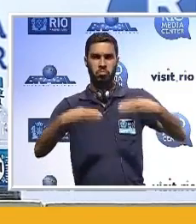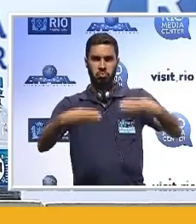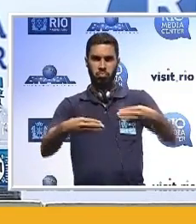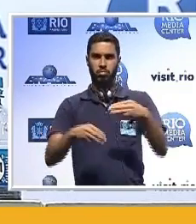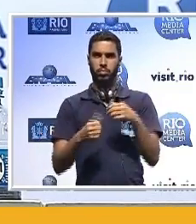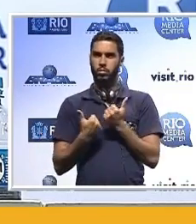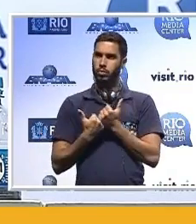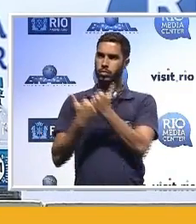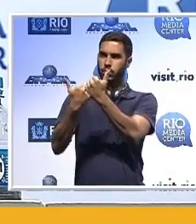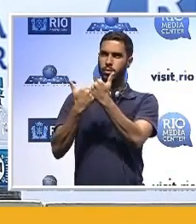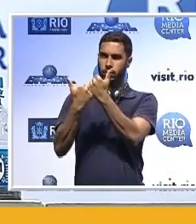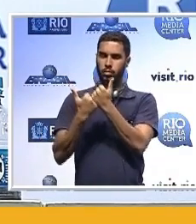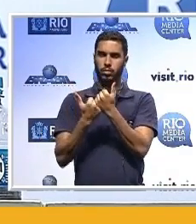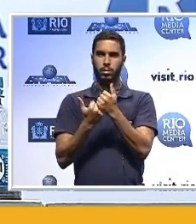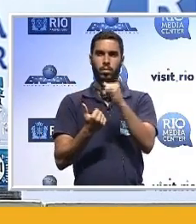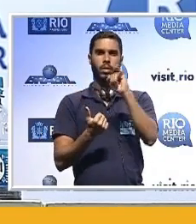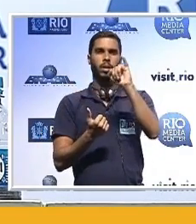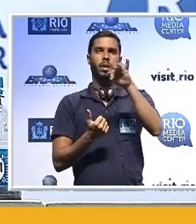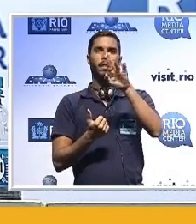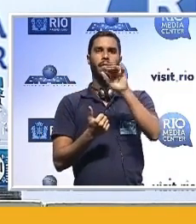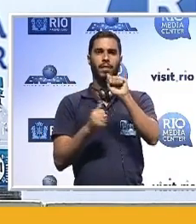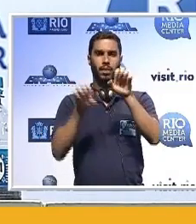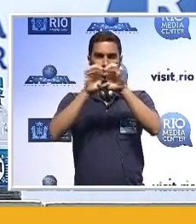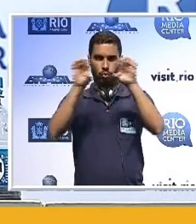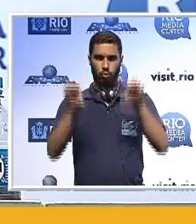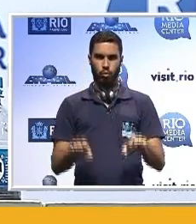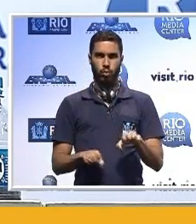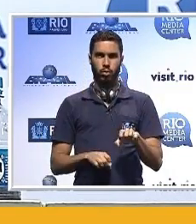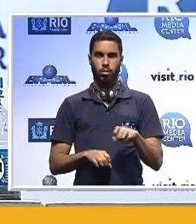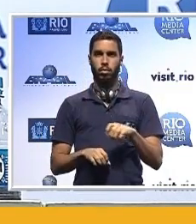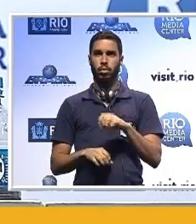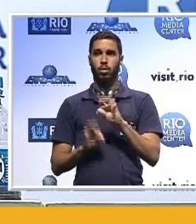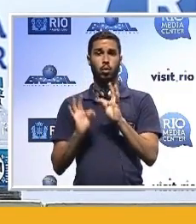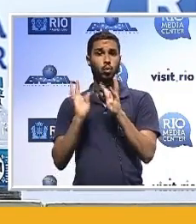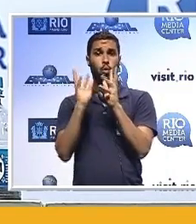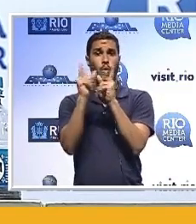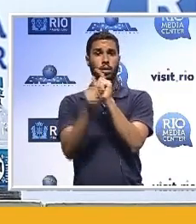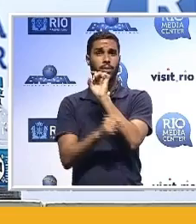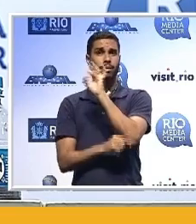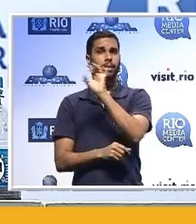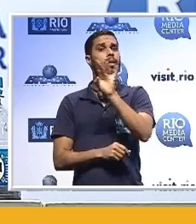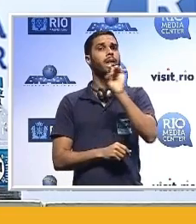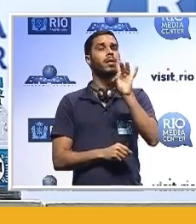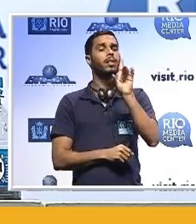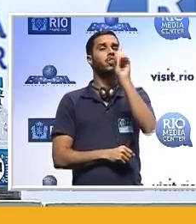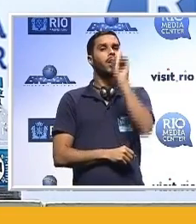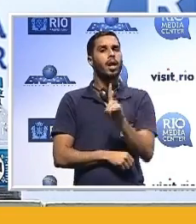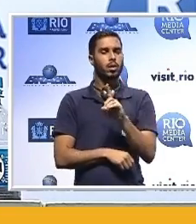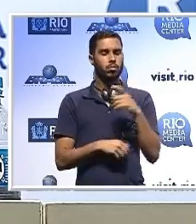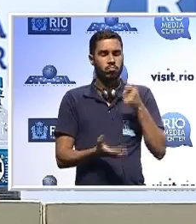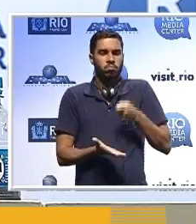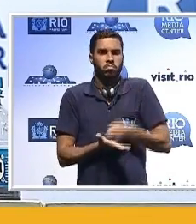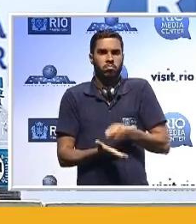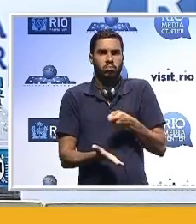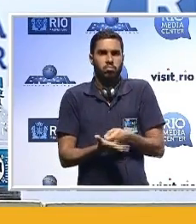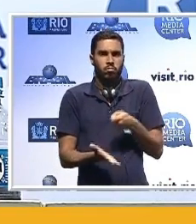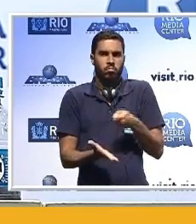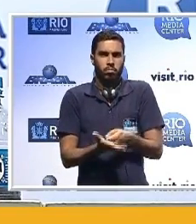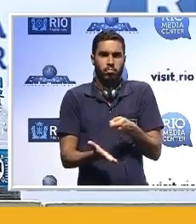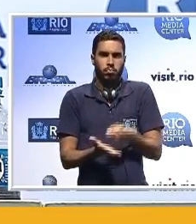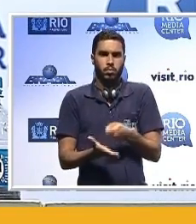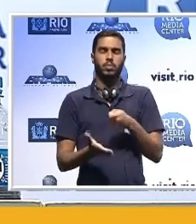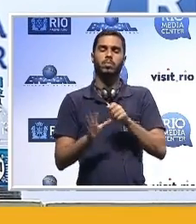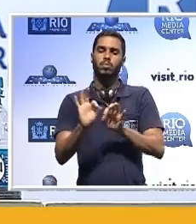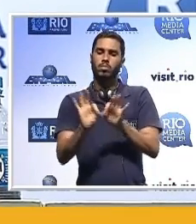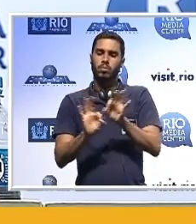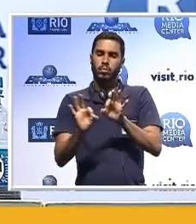de infraestrutura, todas elas têm que seguirem rigorosamente o código que trata da questão